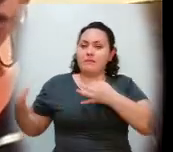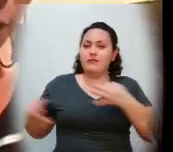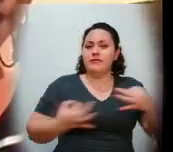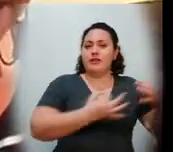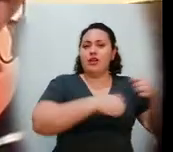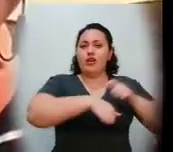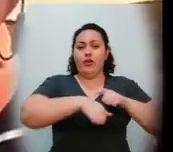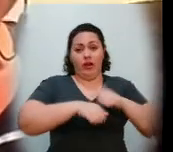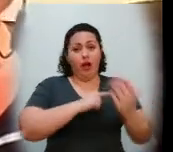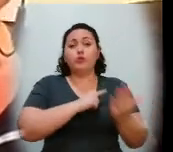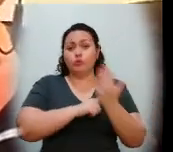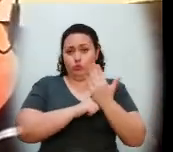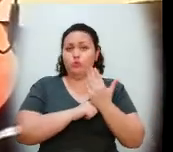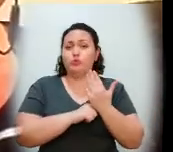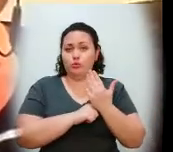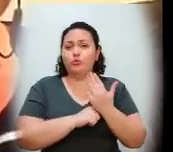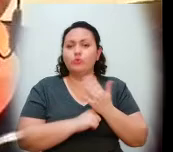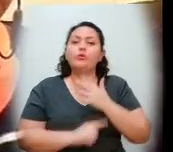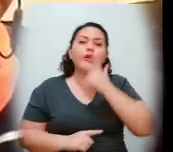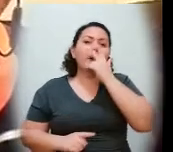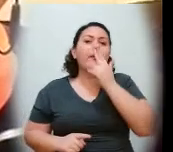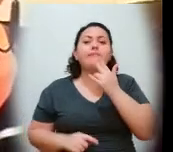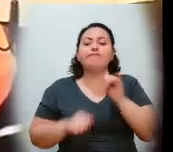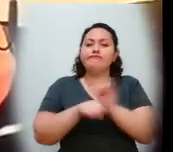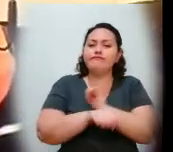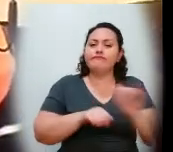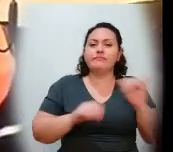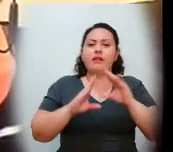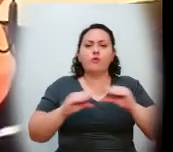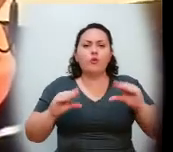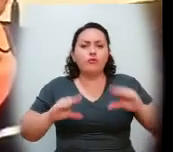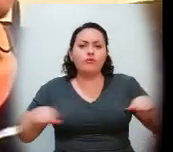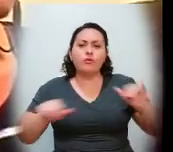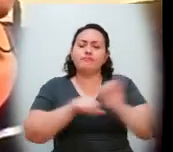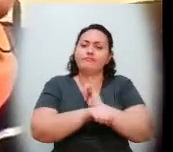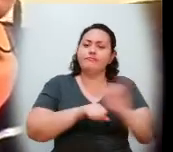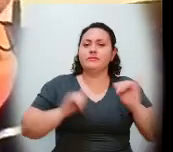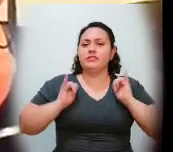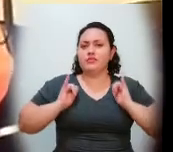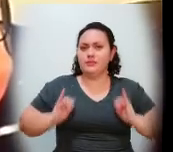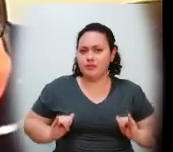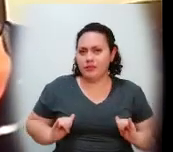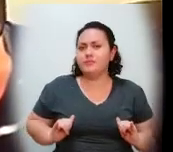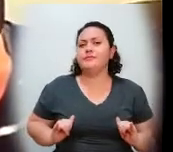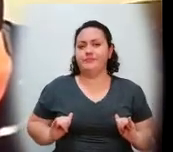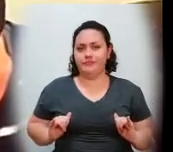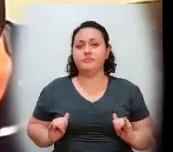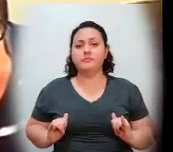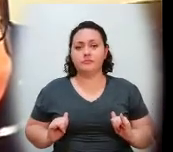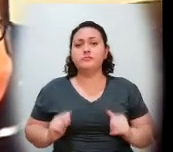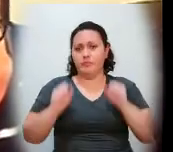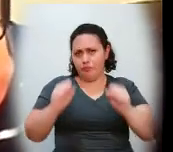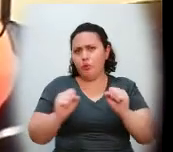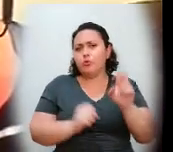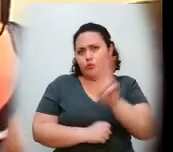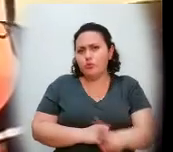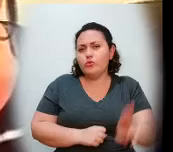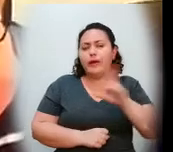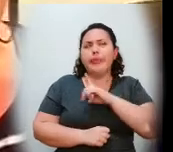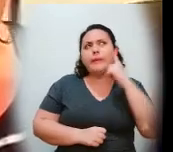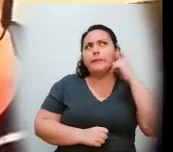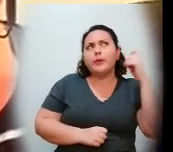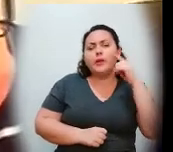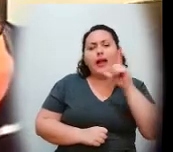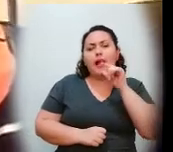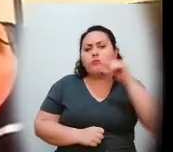também ajuda, né? Com as técnicas de relaxamento, com as técnicas que às vezes a gente também pode utilizar com um barulhinho